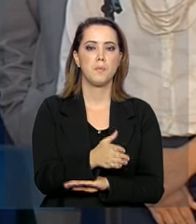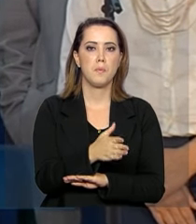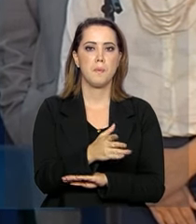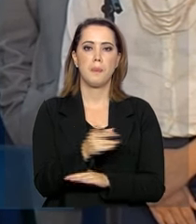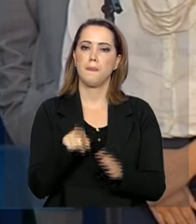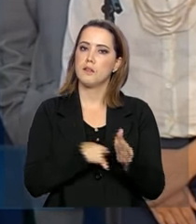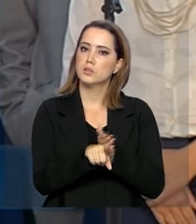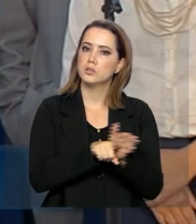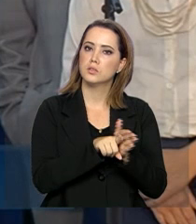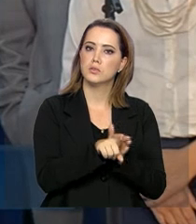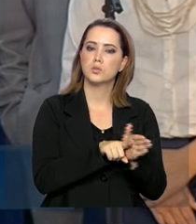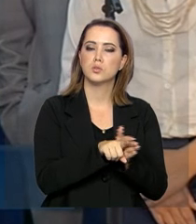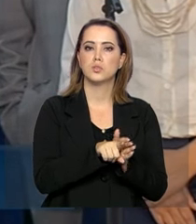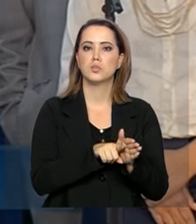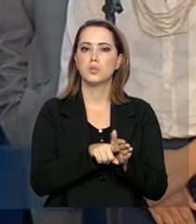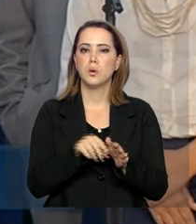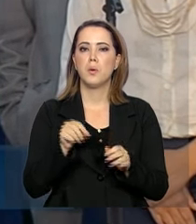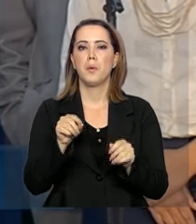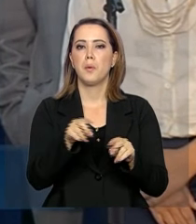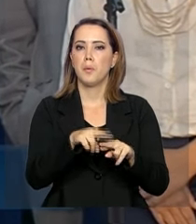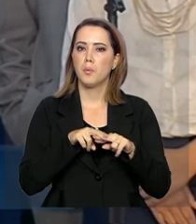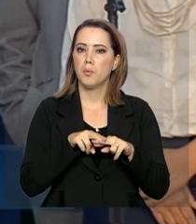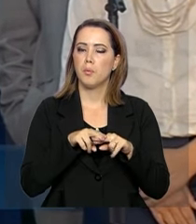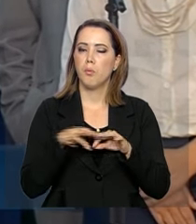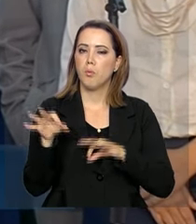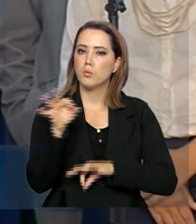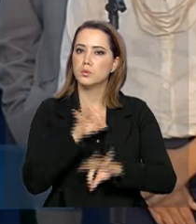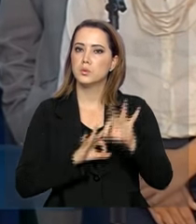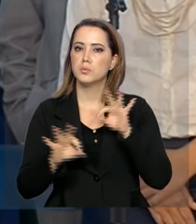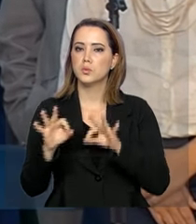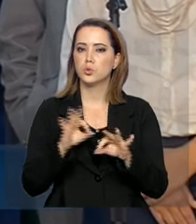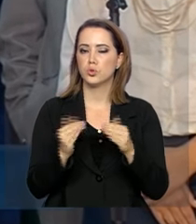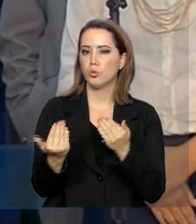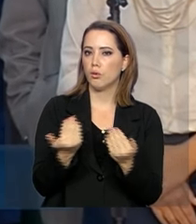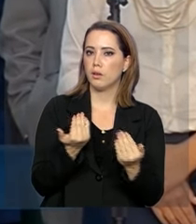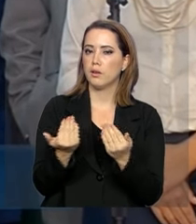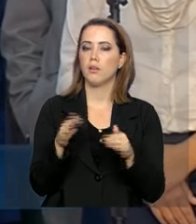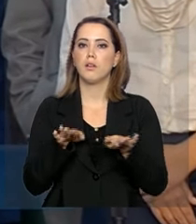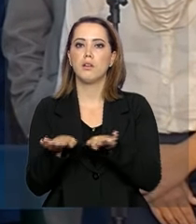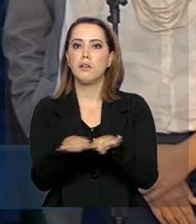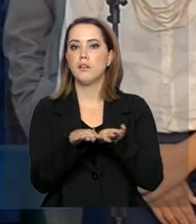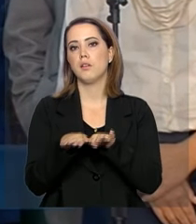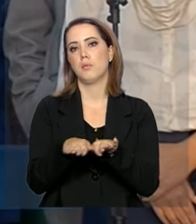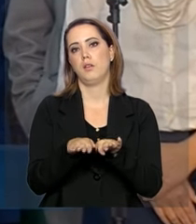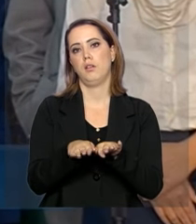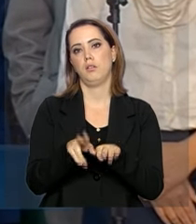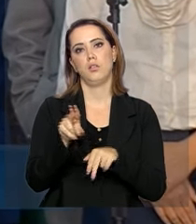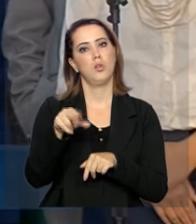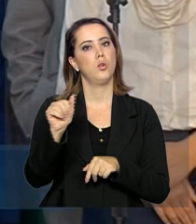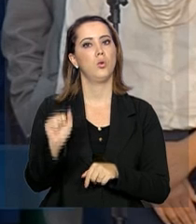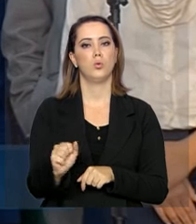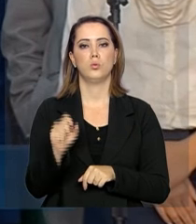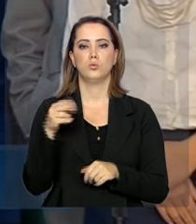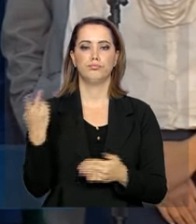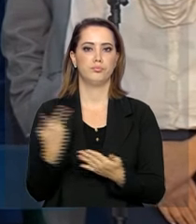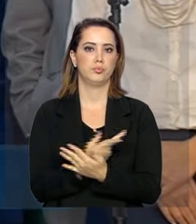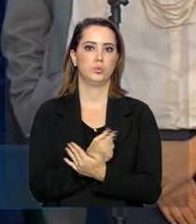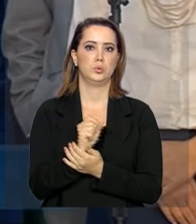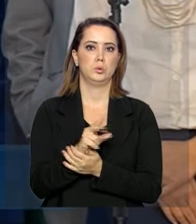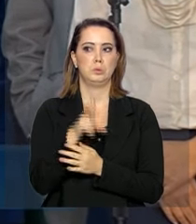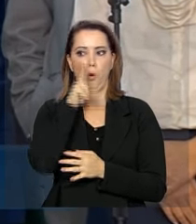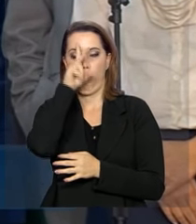pela adoção de medidas proporcionais, que jamais impliquem em providências